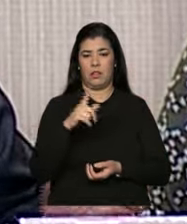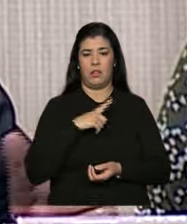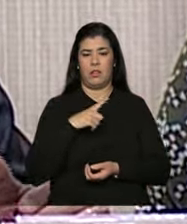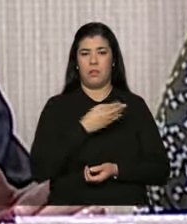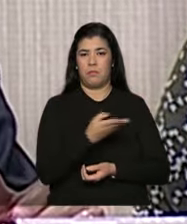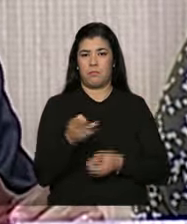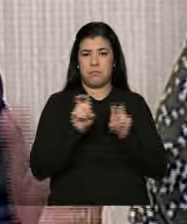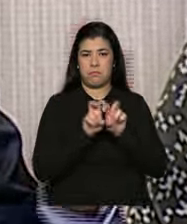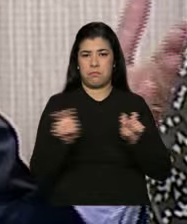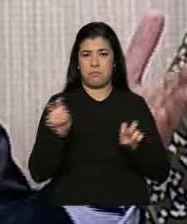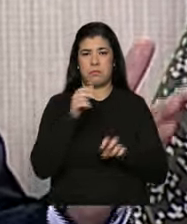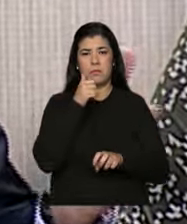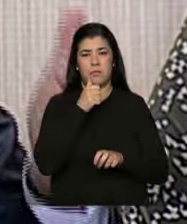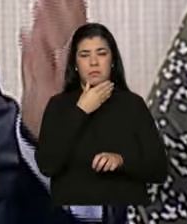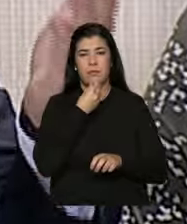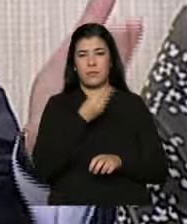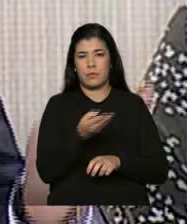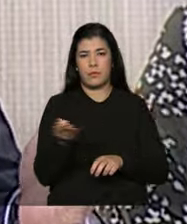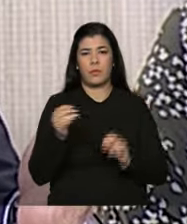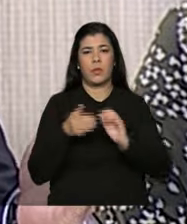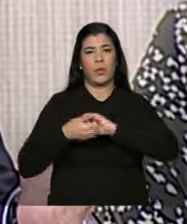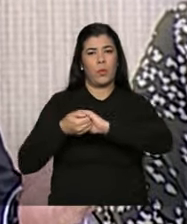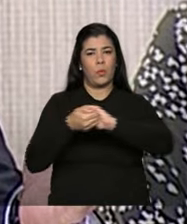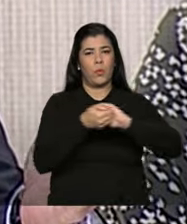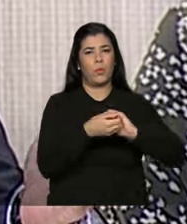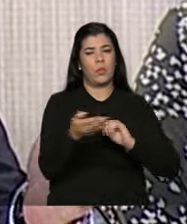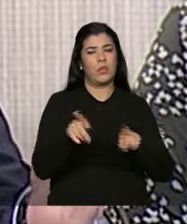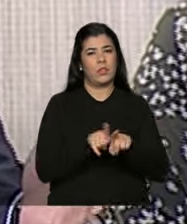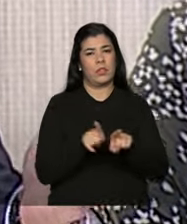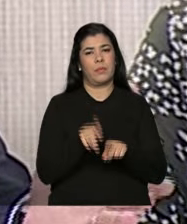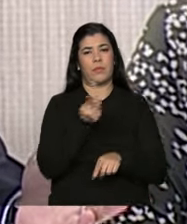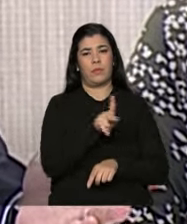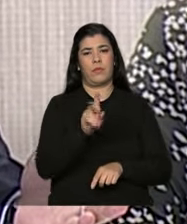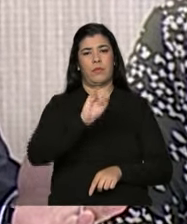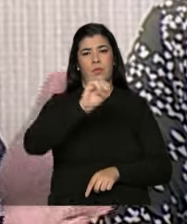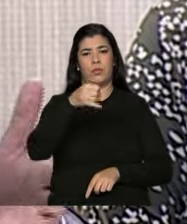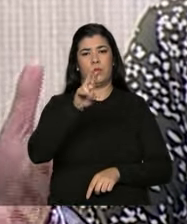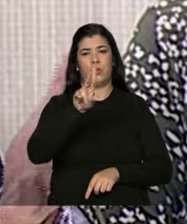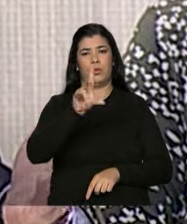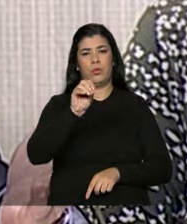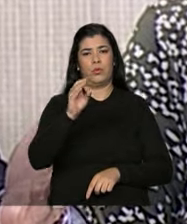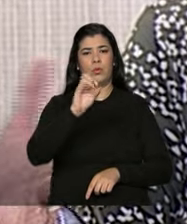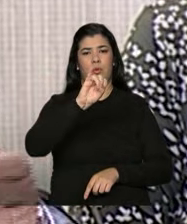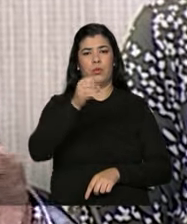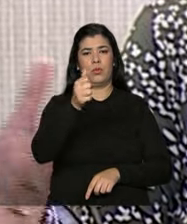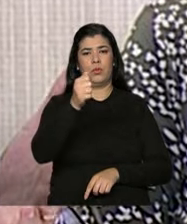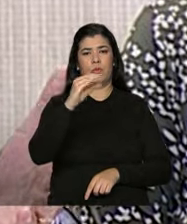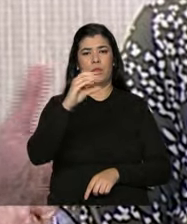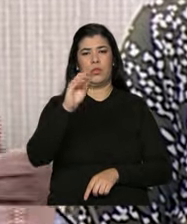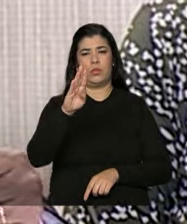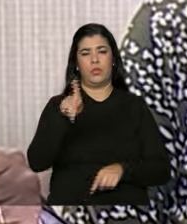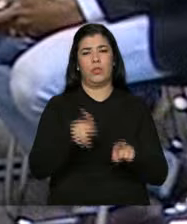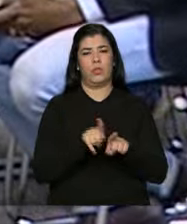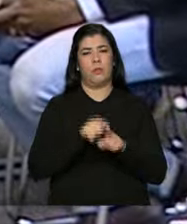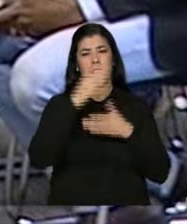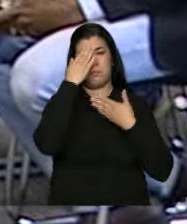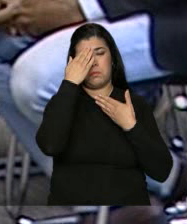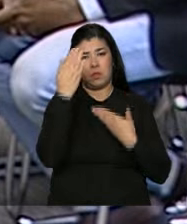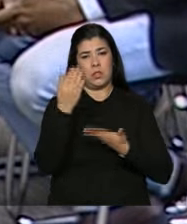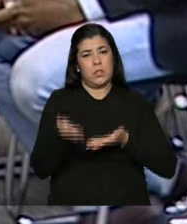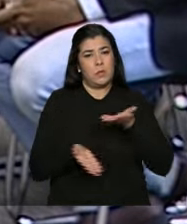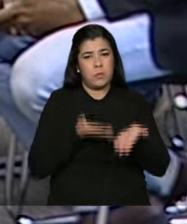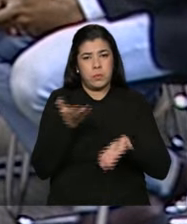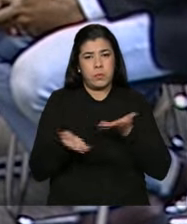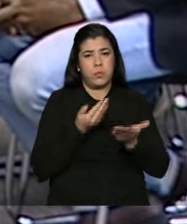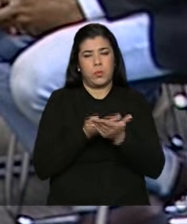da mesa, Gabriel, cumprimentá-los, cumprimentar muito ao professor eh Júlio Jacoba, agradecer a dedicação dele a esse